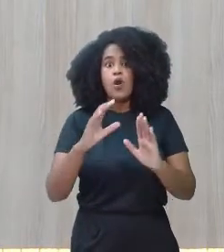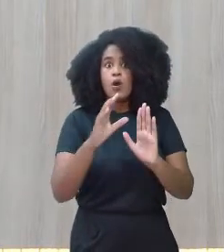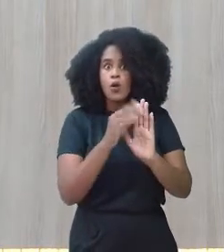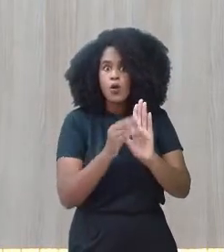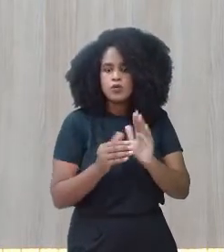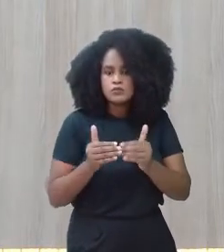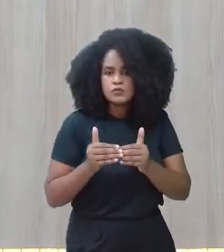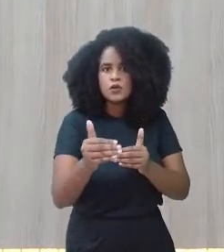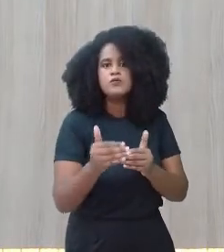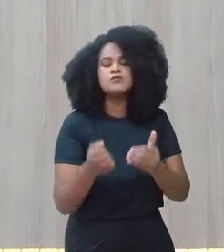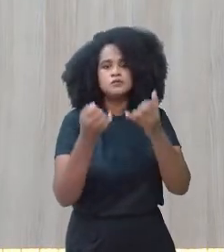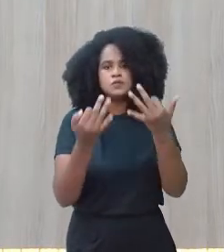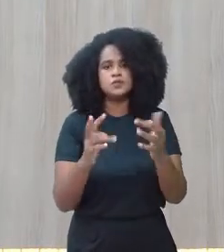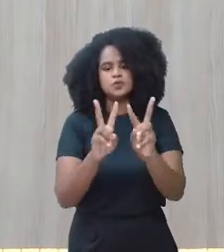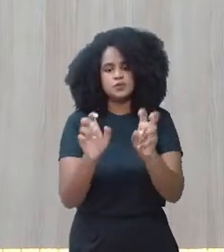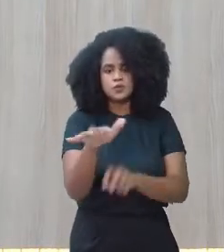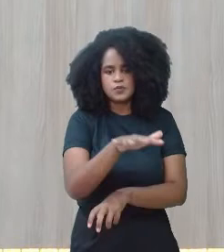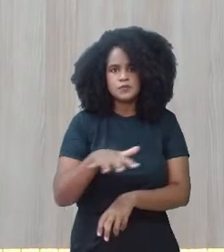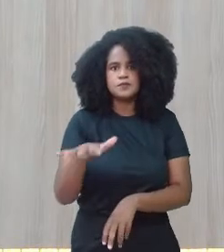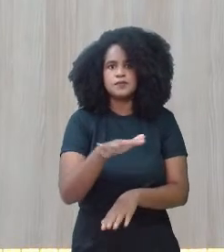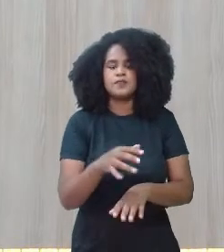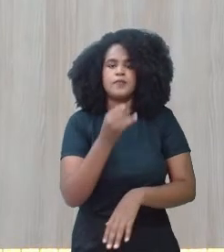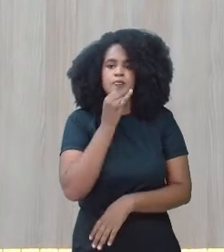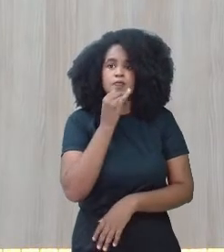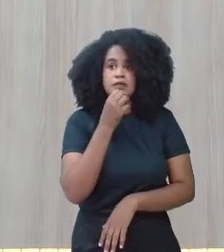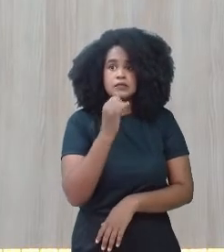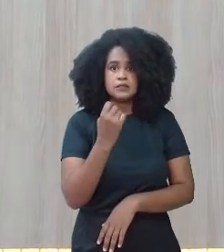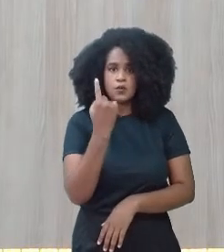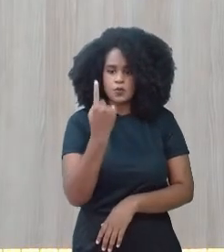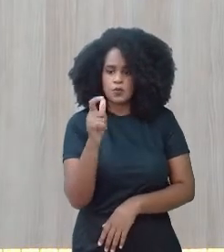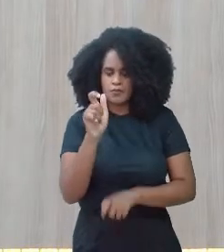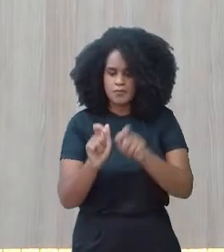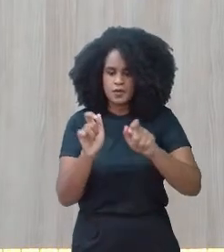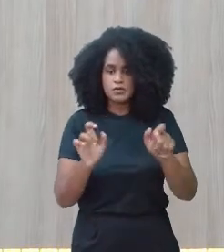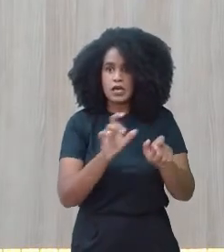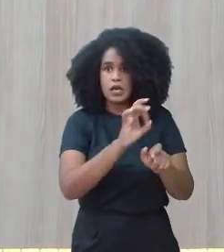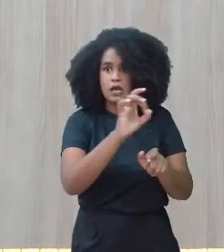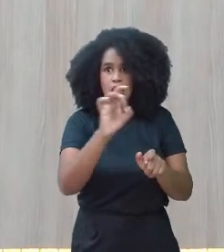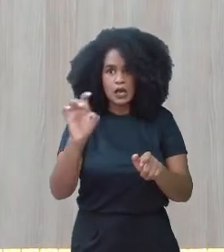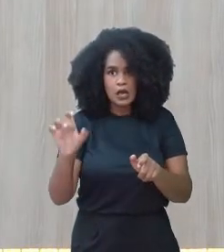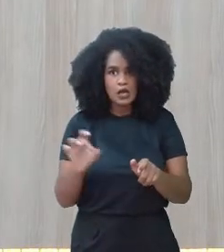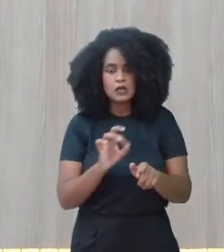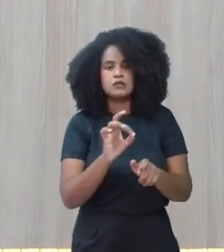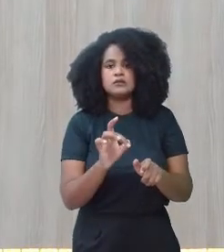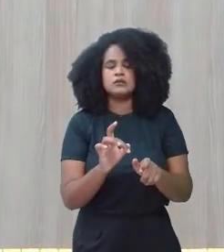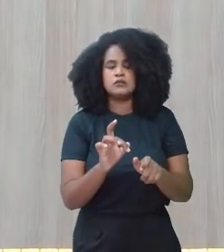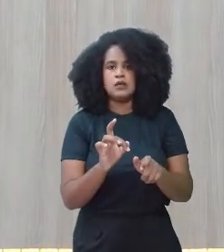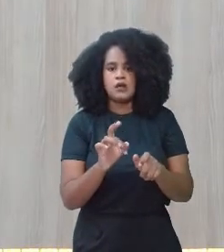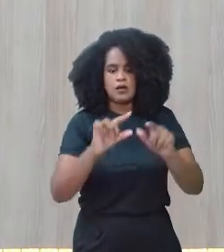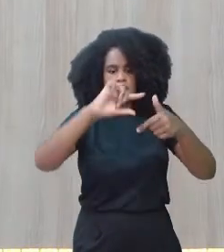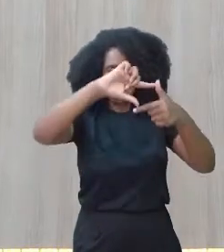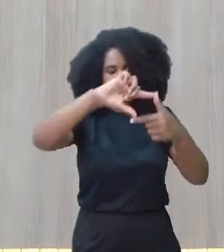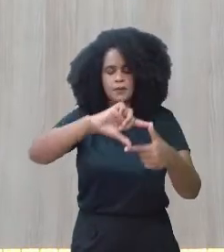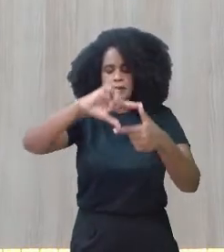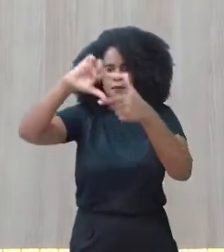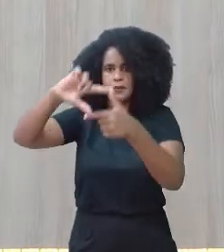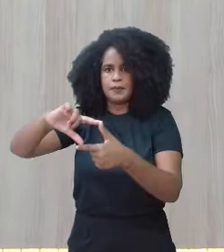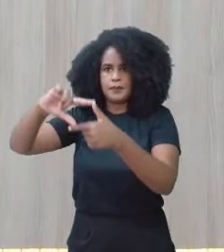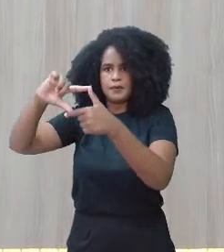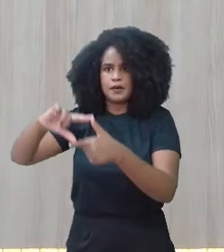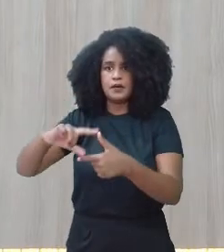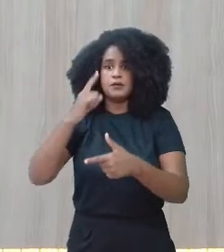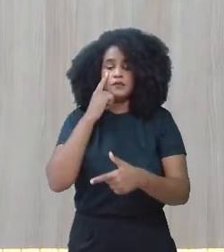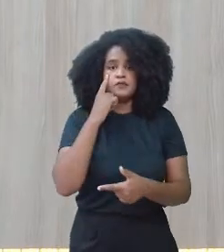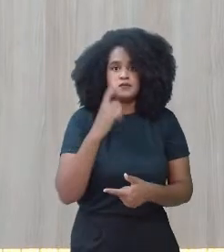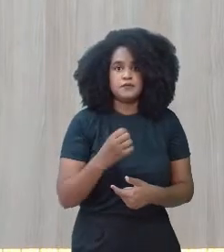eu tivesse, por exemplo, que colocar uma pessoa em cada quadradinho no perímetro de 12 centímetros,